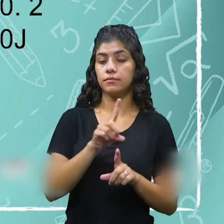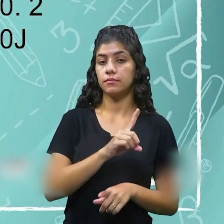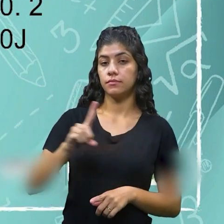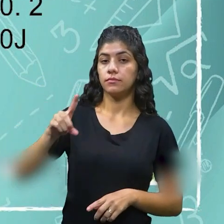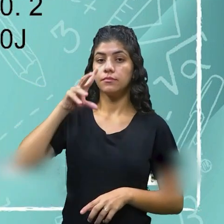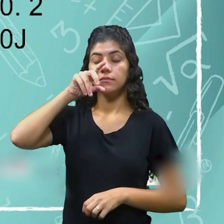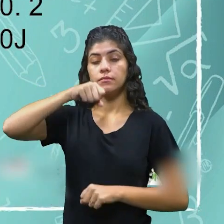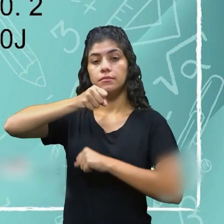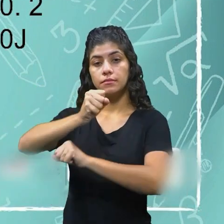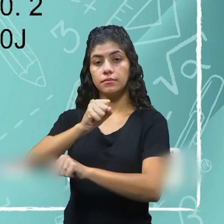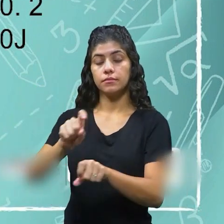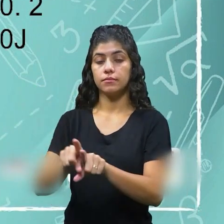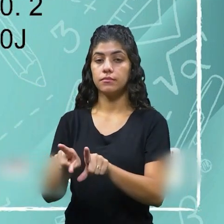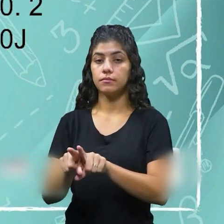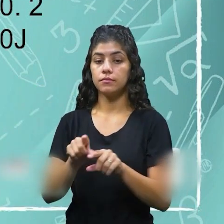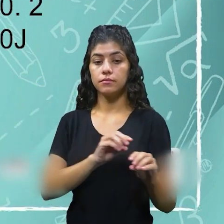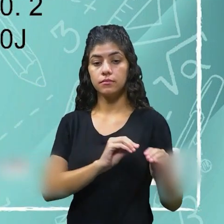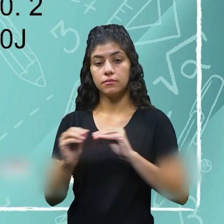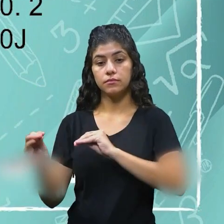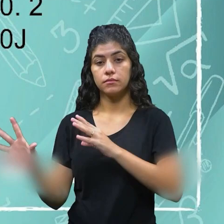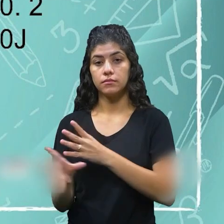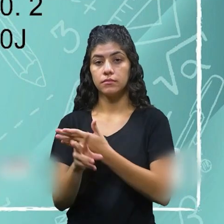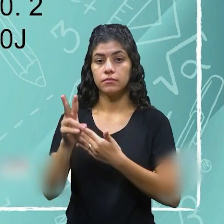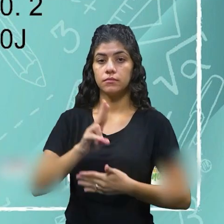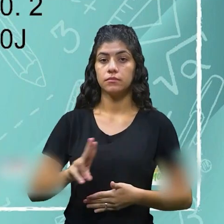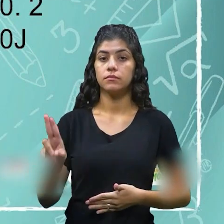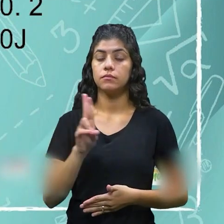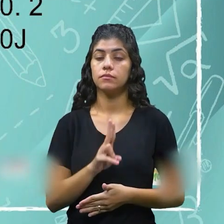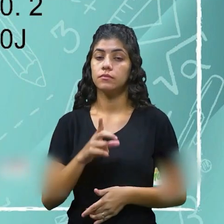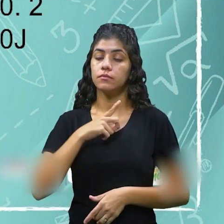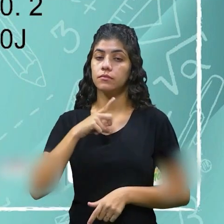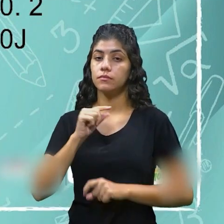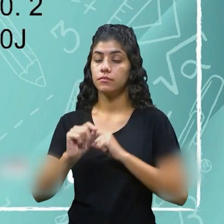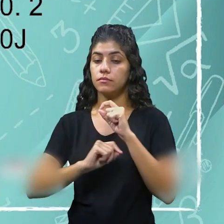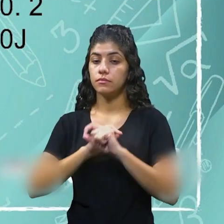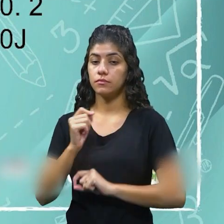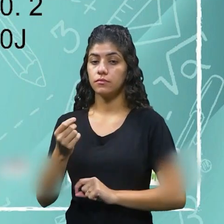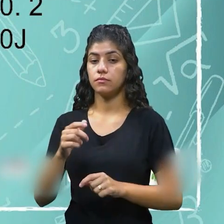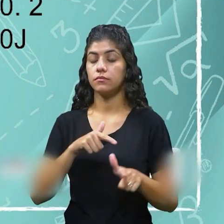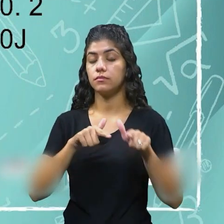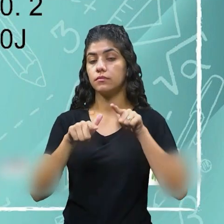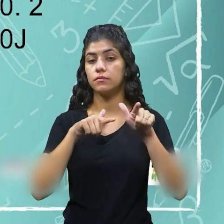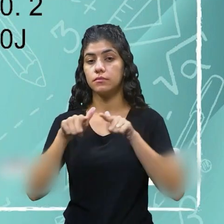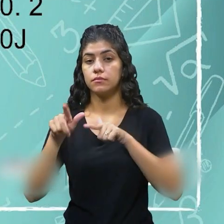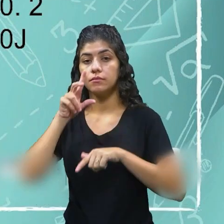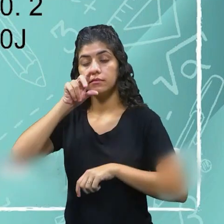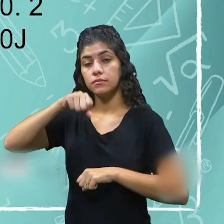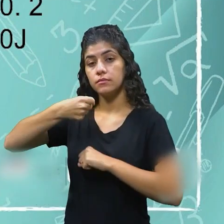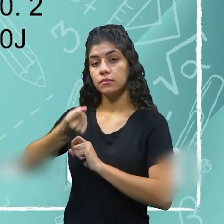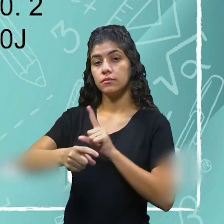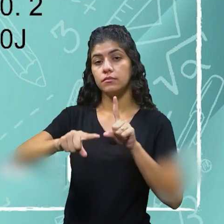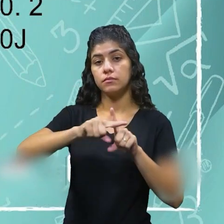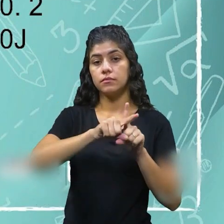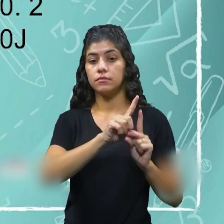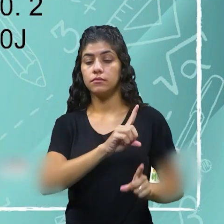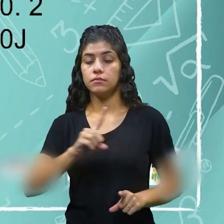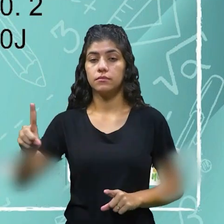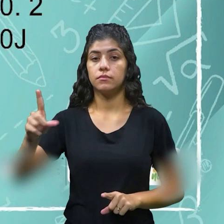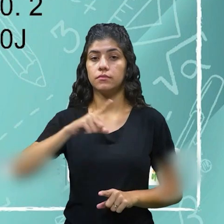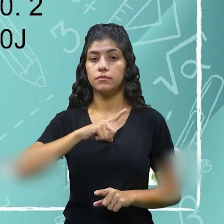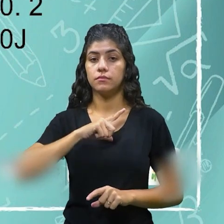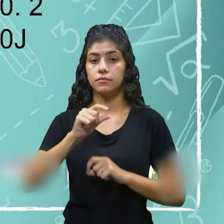e força, você traz para a fórmula, então você vai ter o quê? Esse trabalho vai ser força vezes deslocamento, então você vai